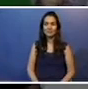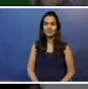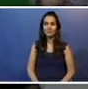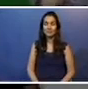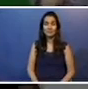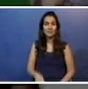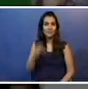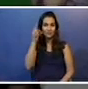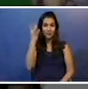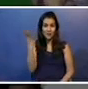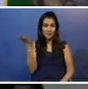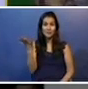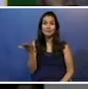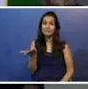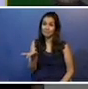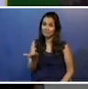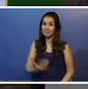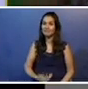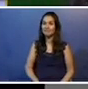que facinho?